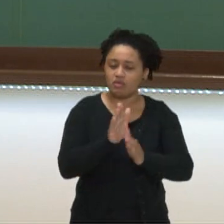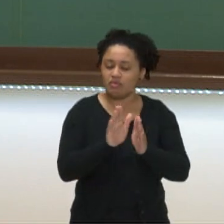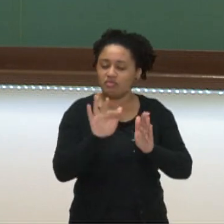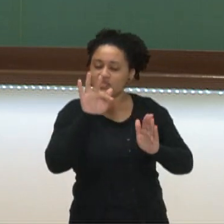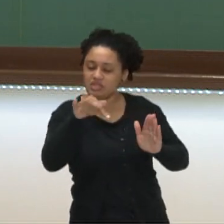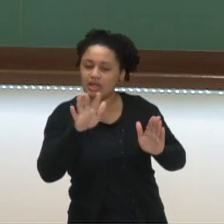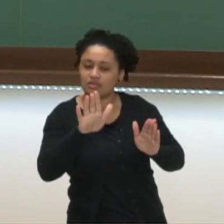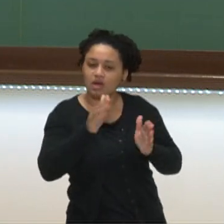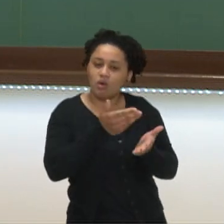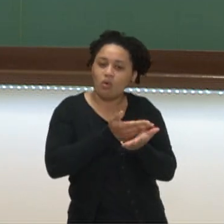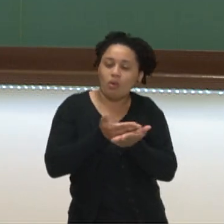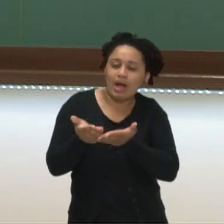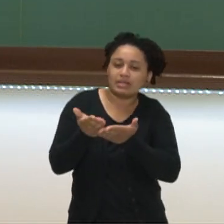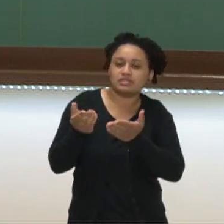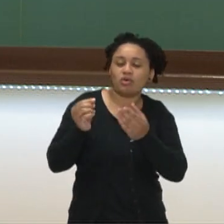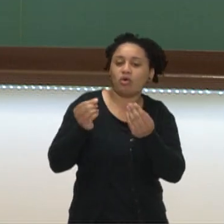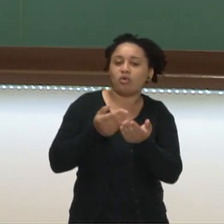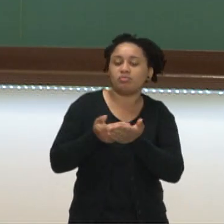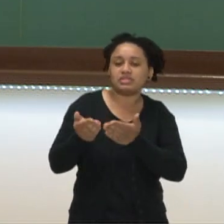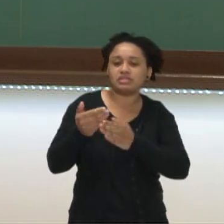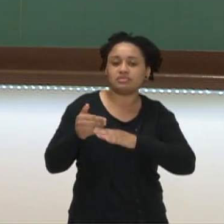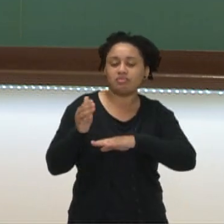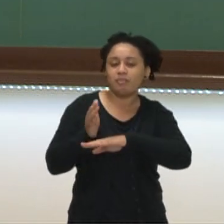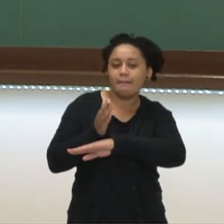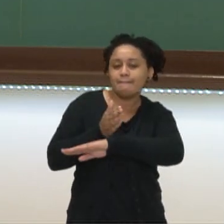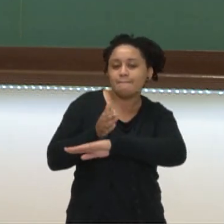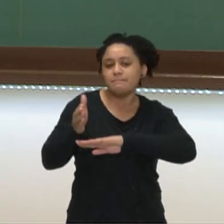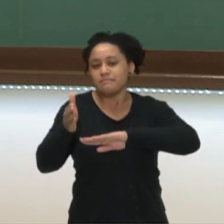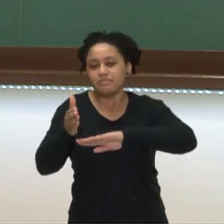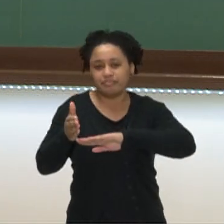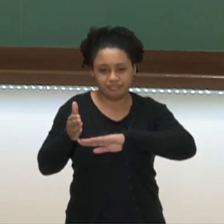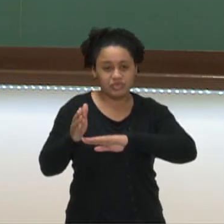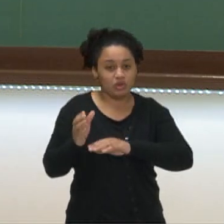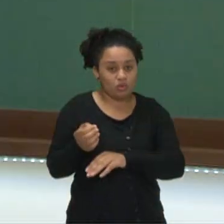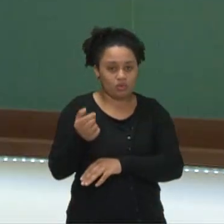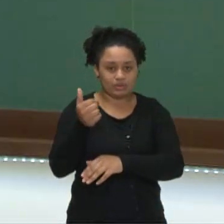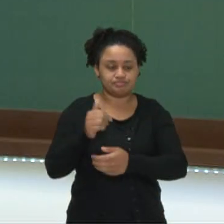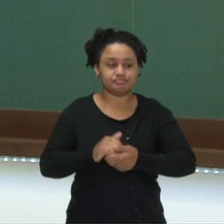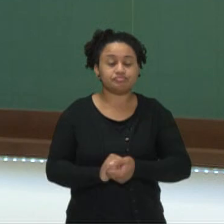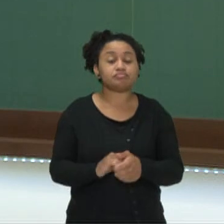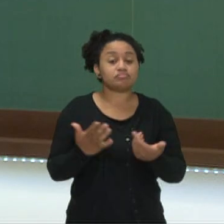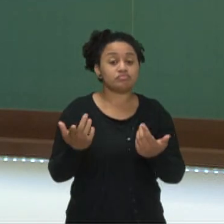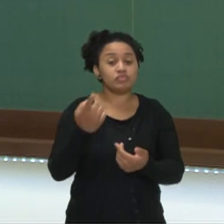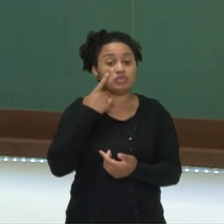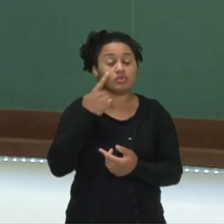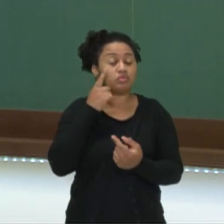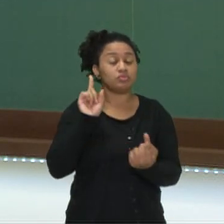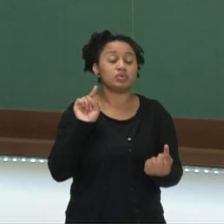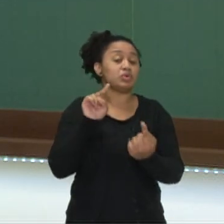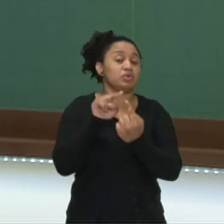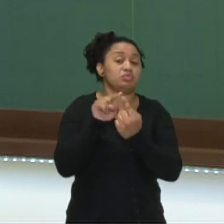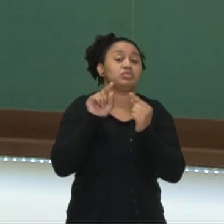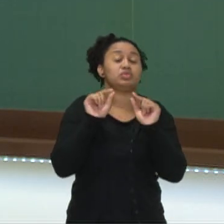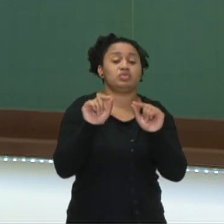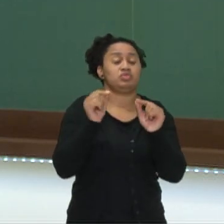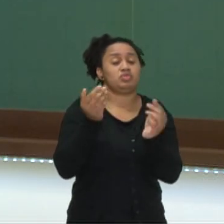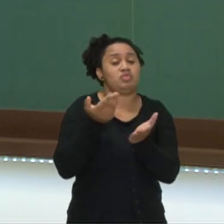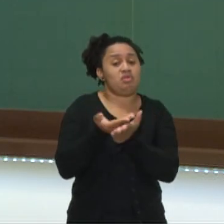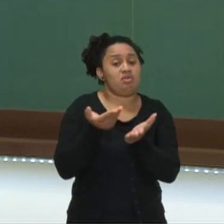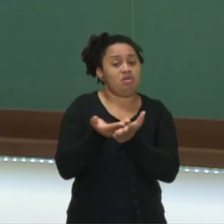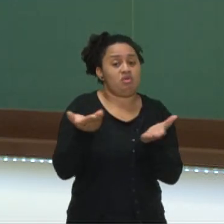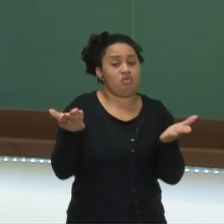encaminhando praticamente para o fim da Idade Média, tá bom? Então vamos ver quais são os objetivos da